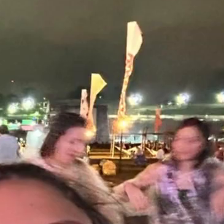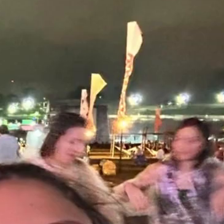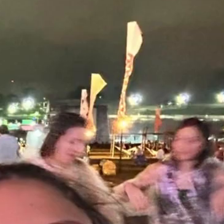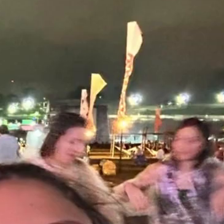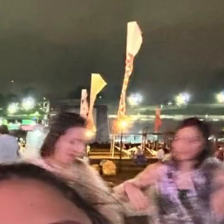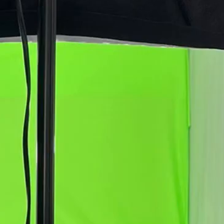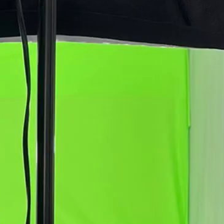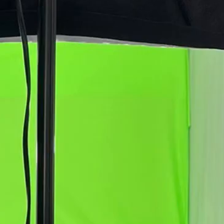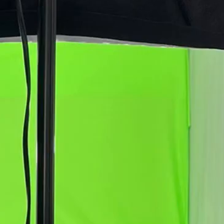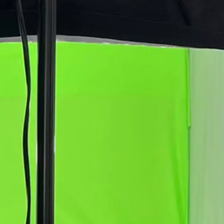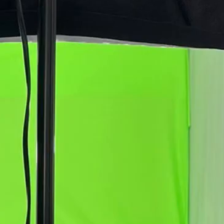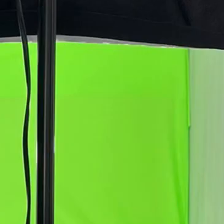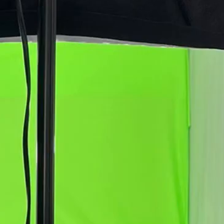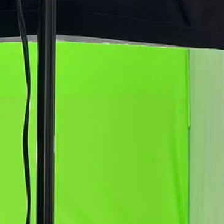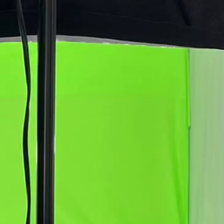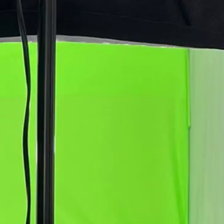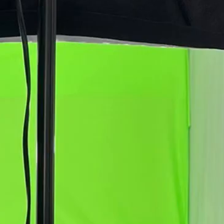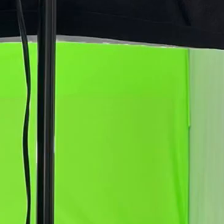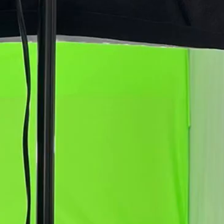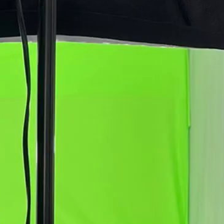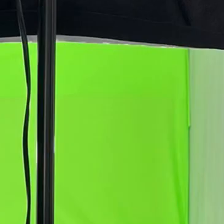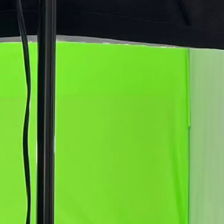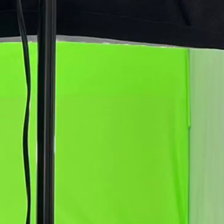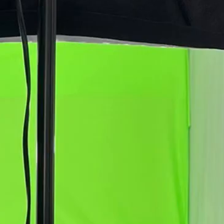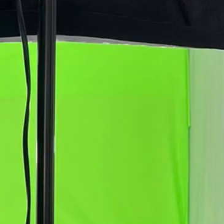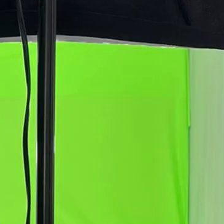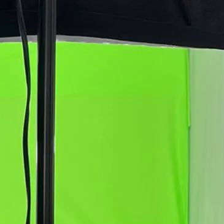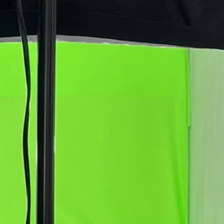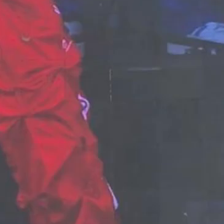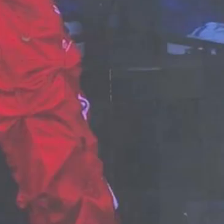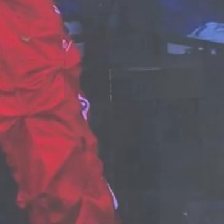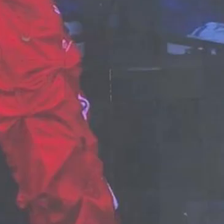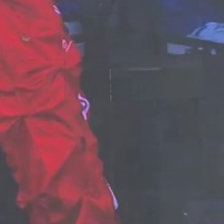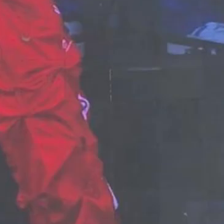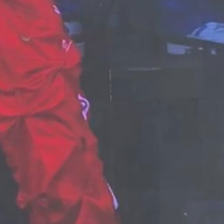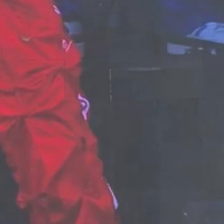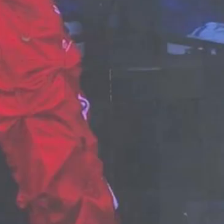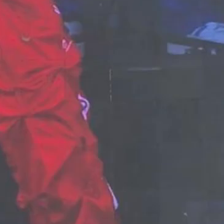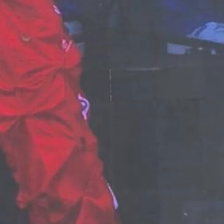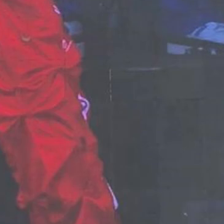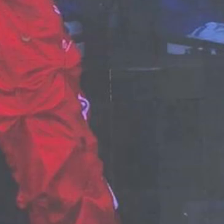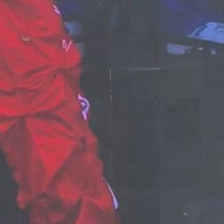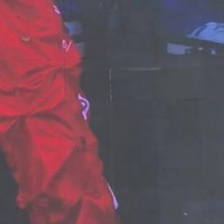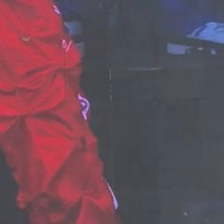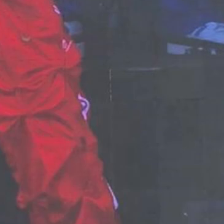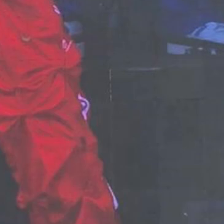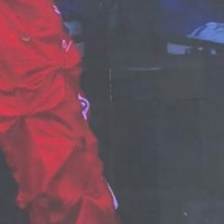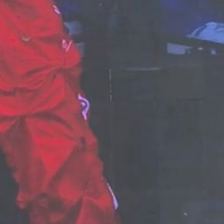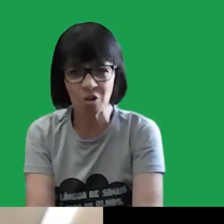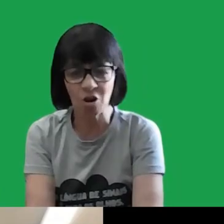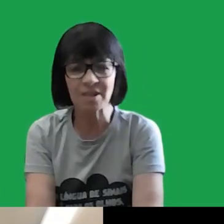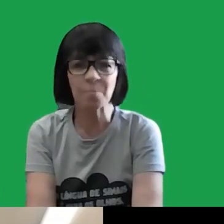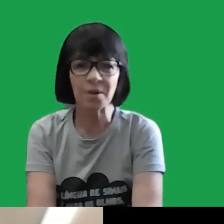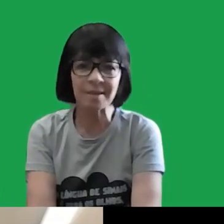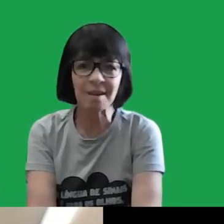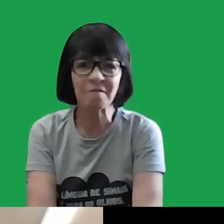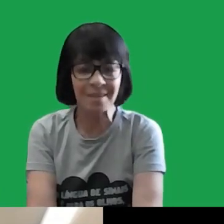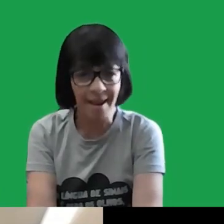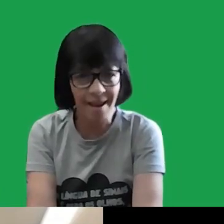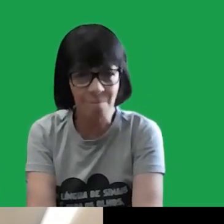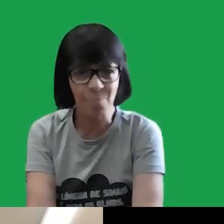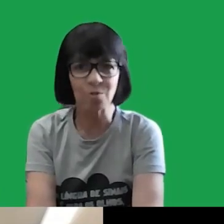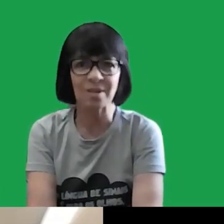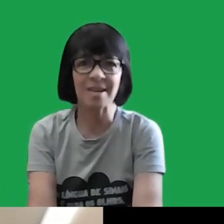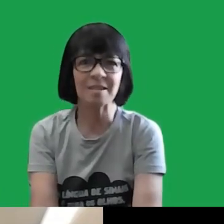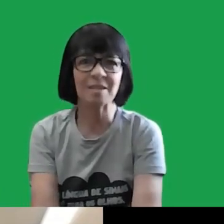né? E eu, a Aline, mais a minha filha e mais uma amiga. E assim, foi uma parceria maravilhosa, porque